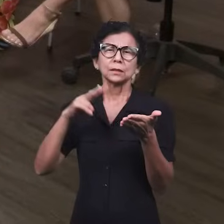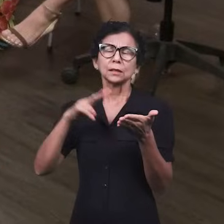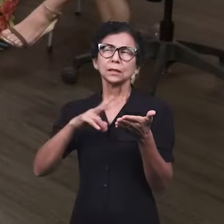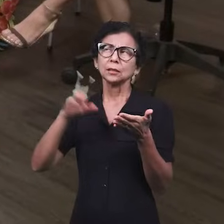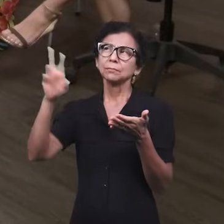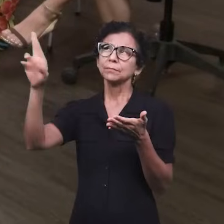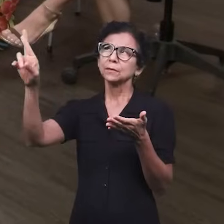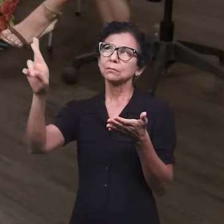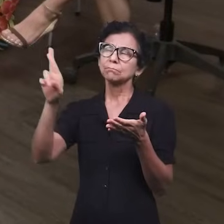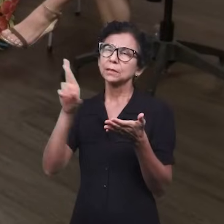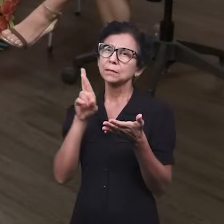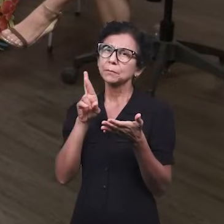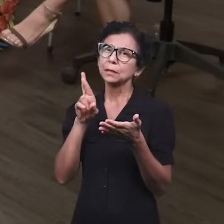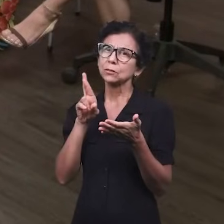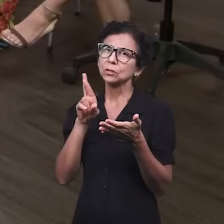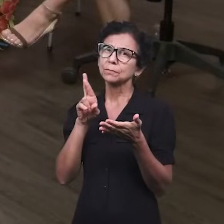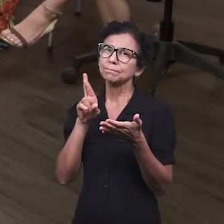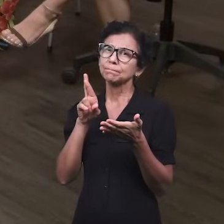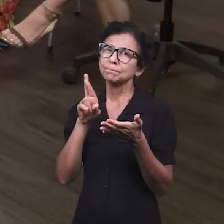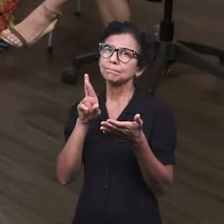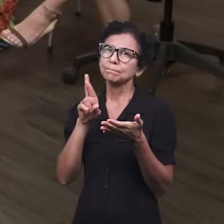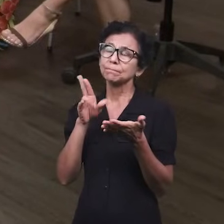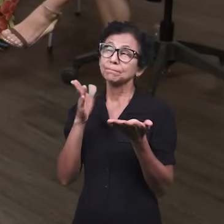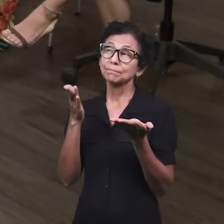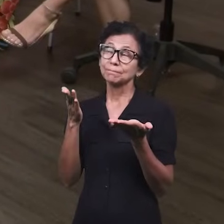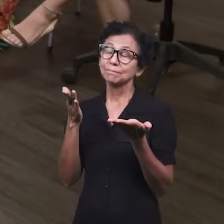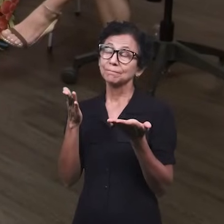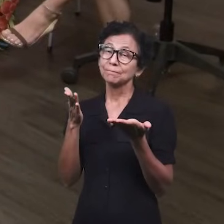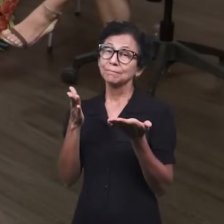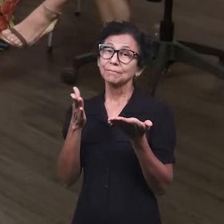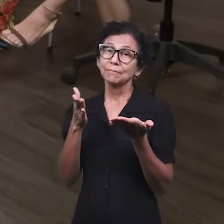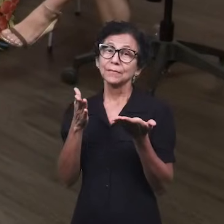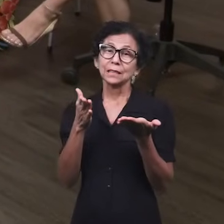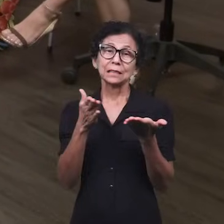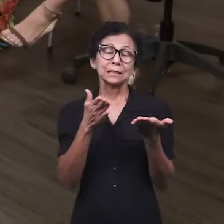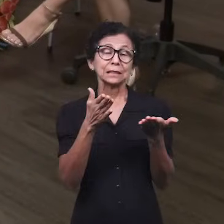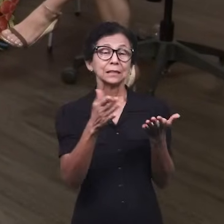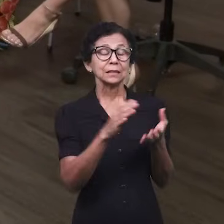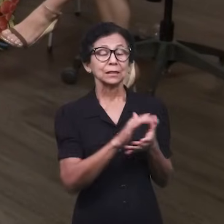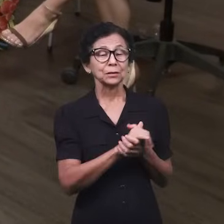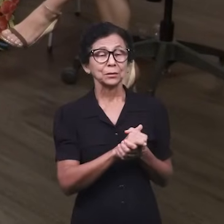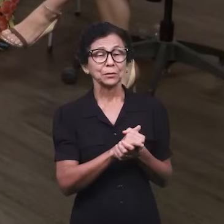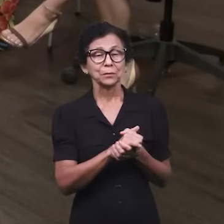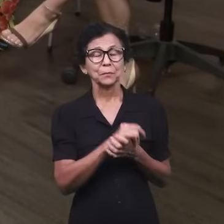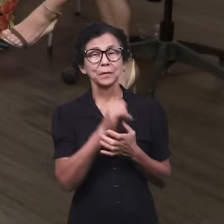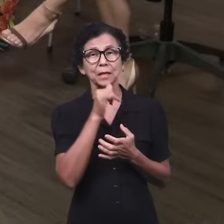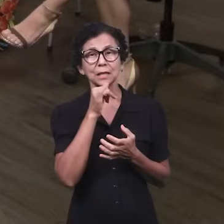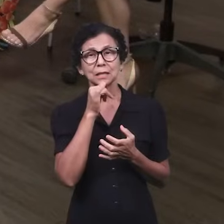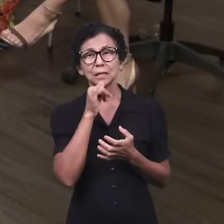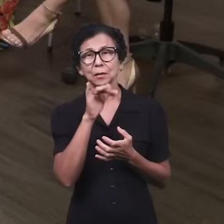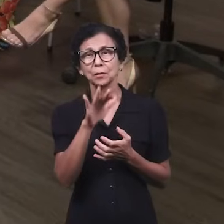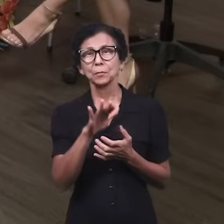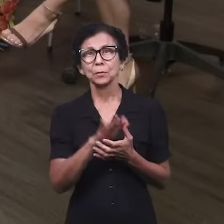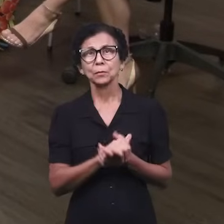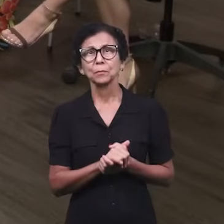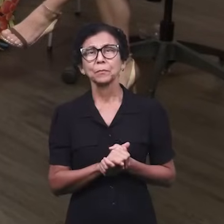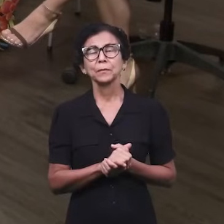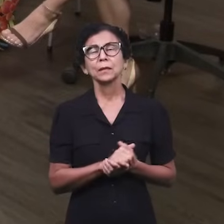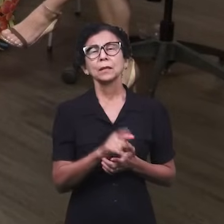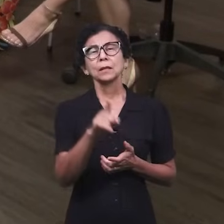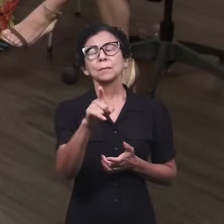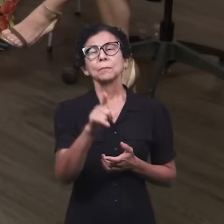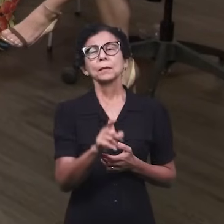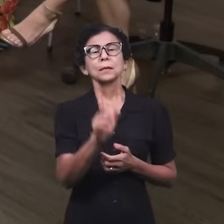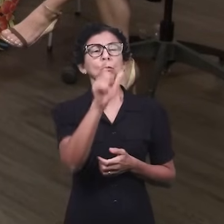contigo amém leitura da palavra Ela completa esse diálogo é muito ruim você falar falar